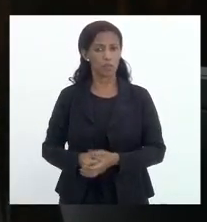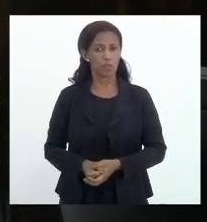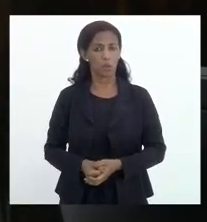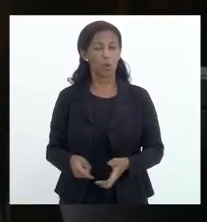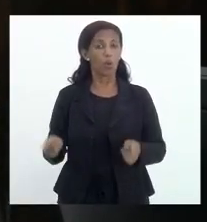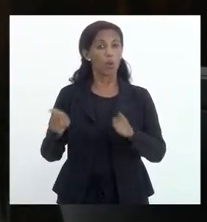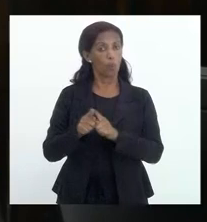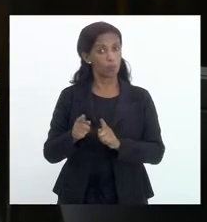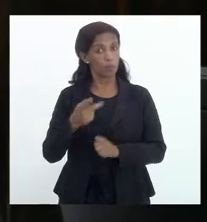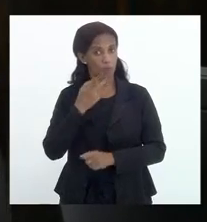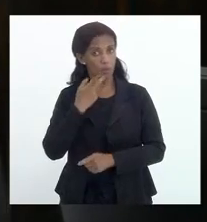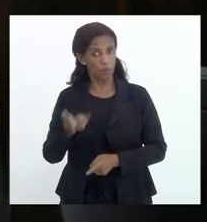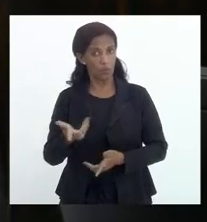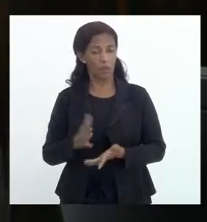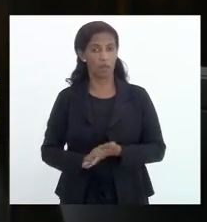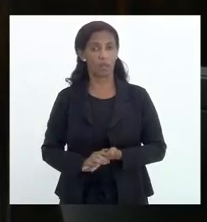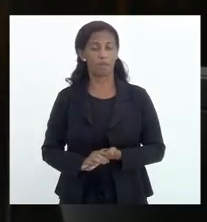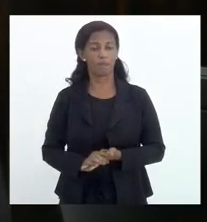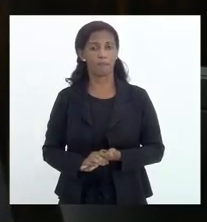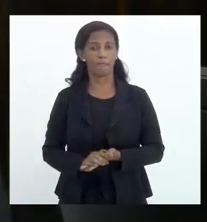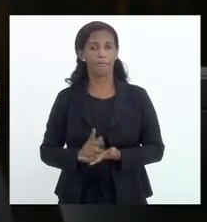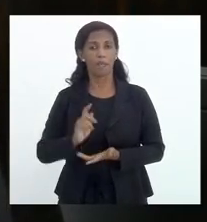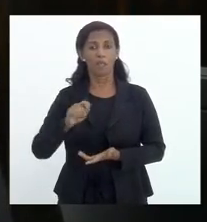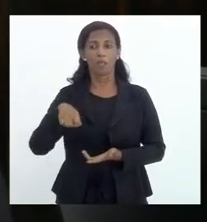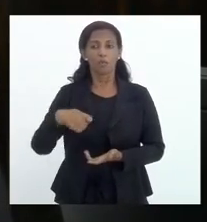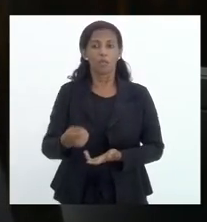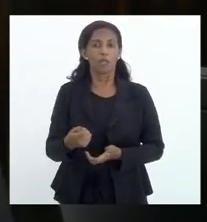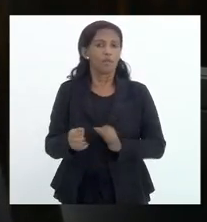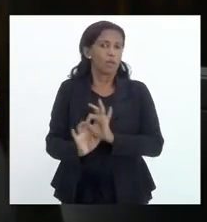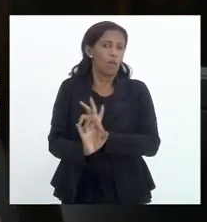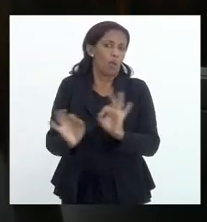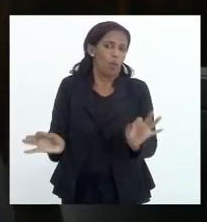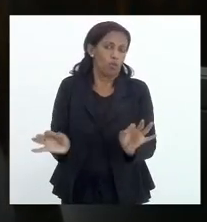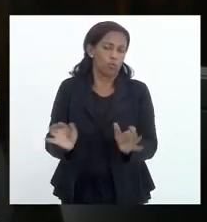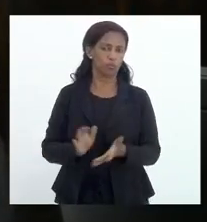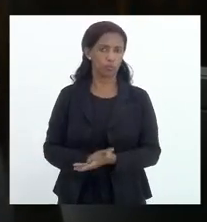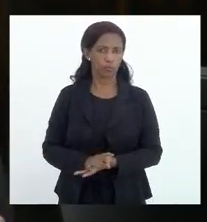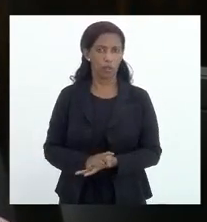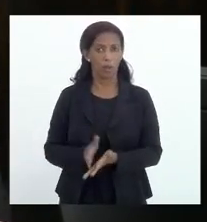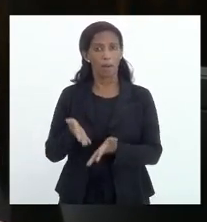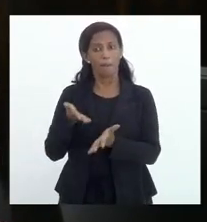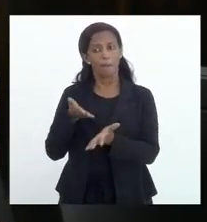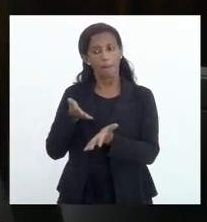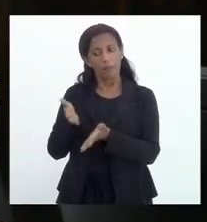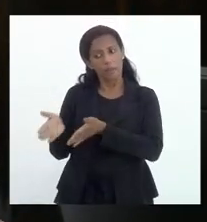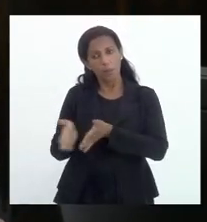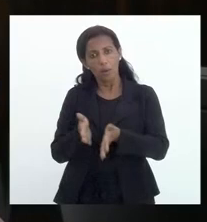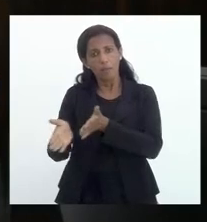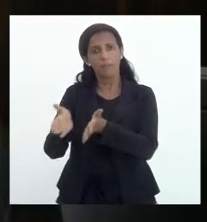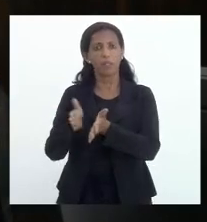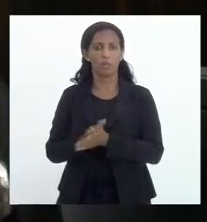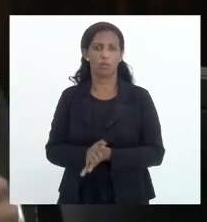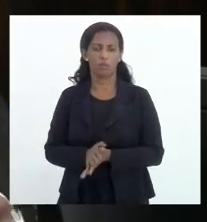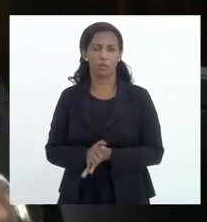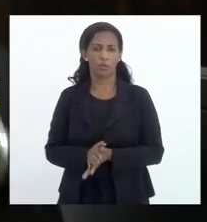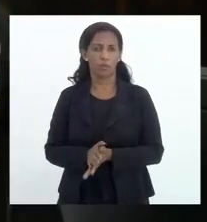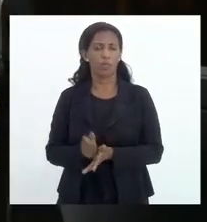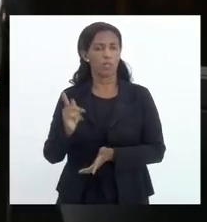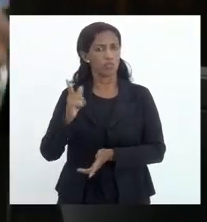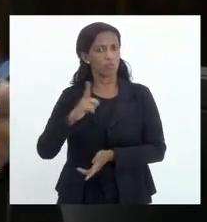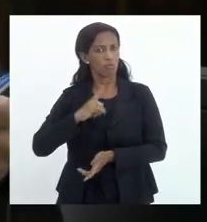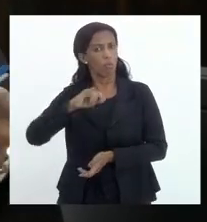também havia dito, isso não significa que é uma situação ótima, mas é um caminho que a gente está trilhando e que a gente vai